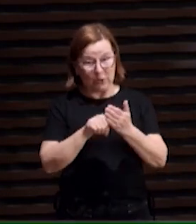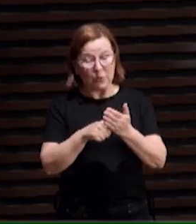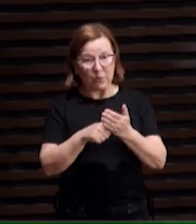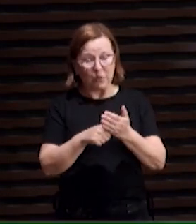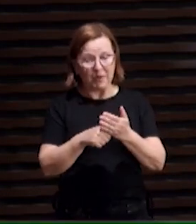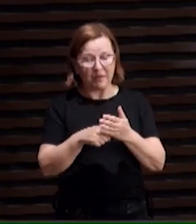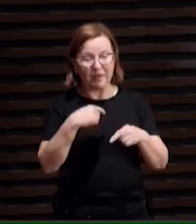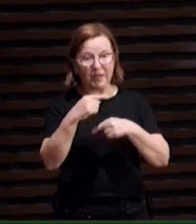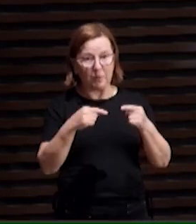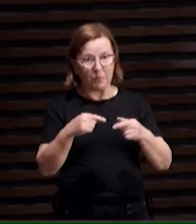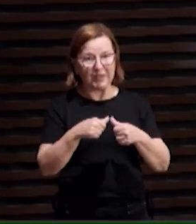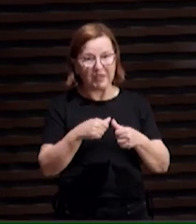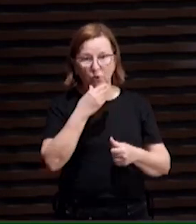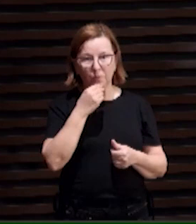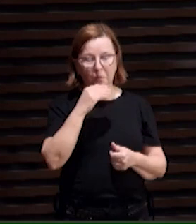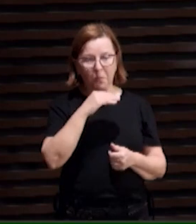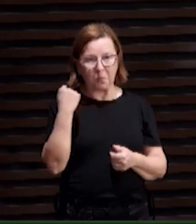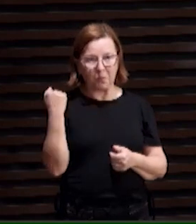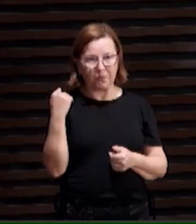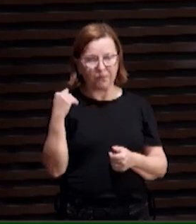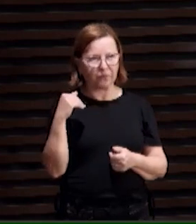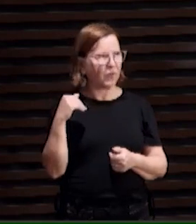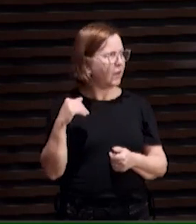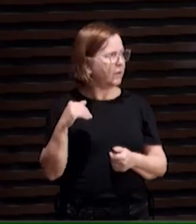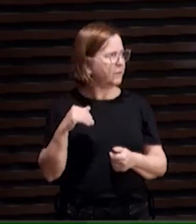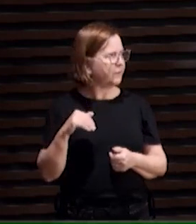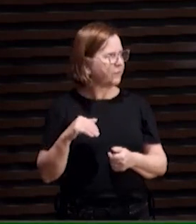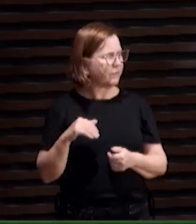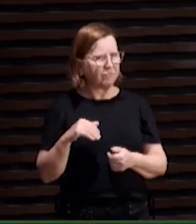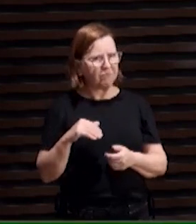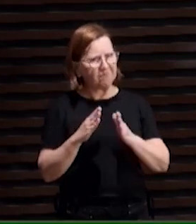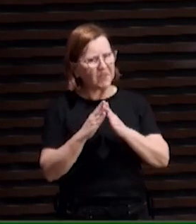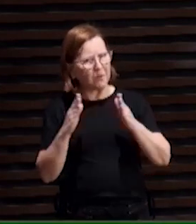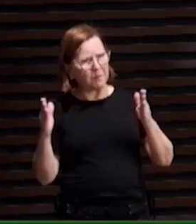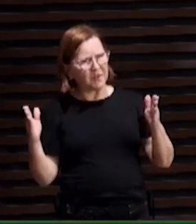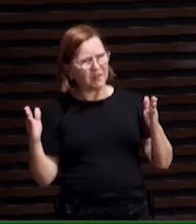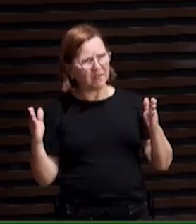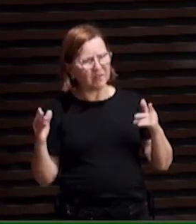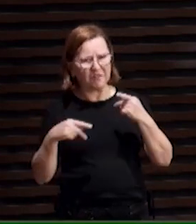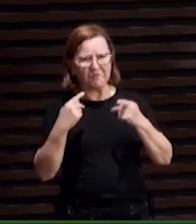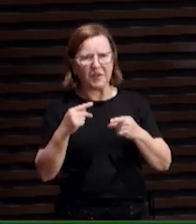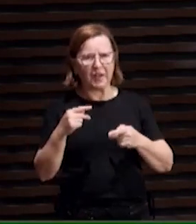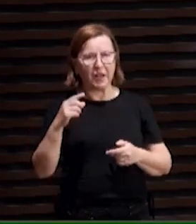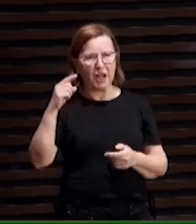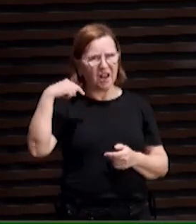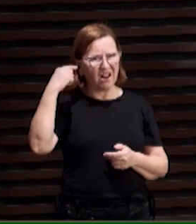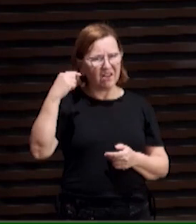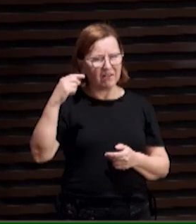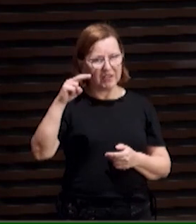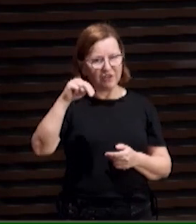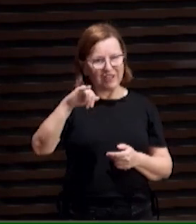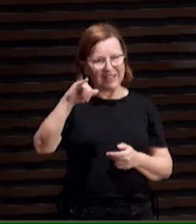ele morreu, foram o período do chamado loucura de Nietzsche, da loucura